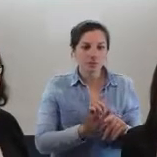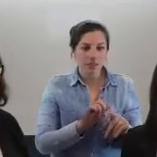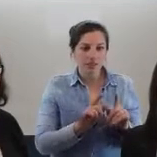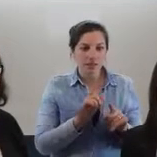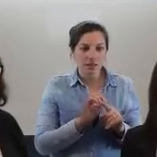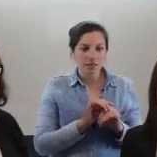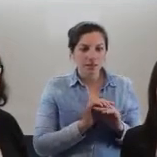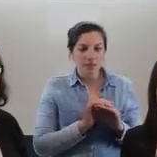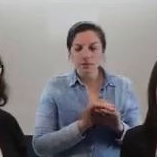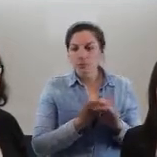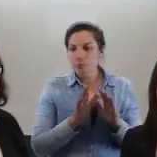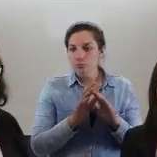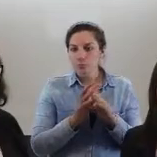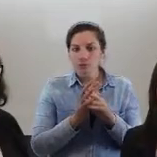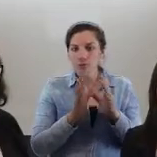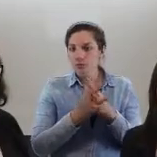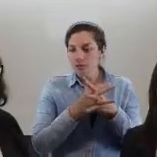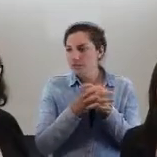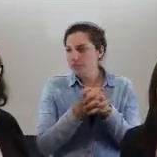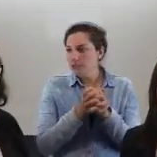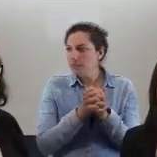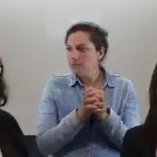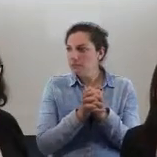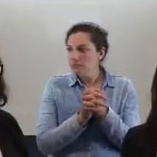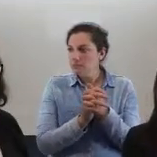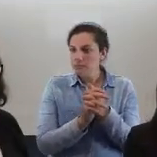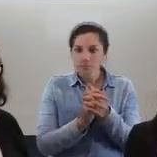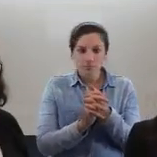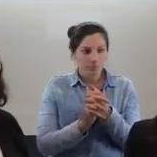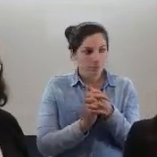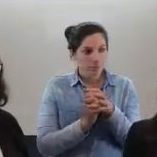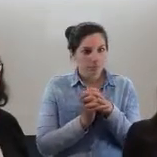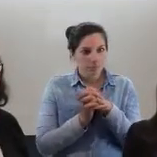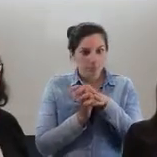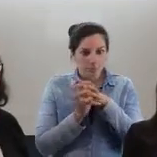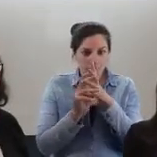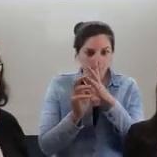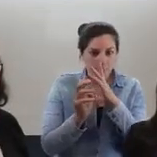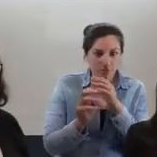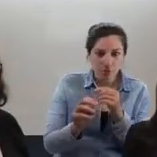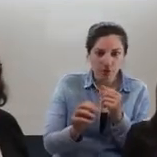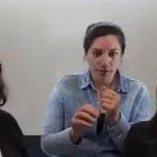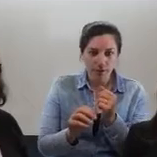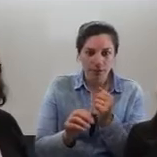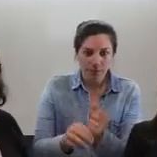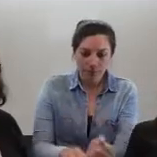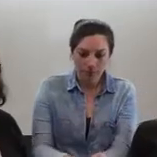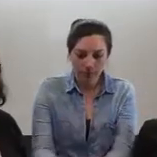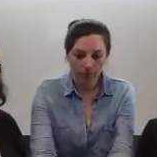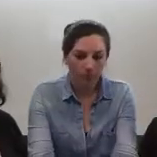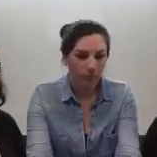tentar fazer um teste de um assunto da disciplina? Sim. Vamos lá. Vamos digitar